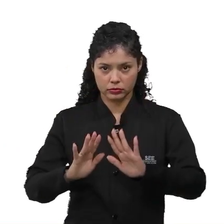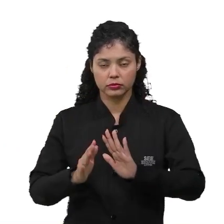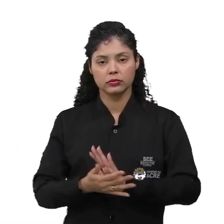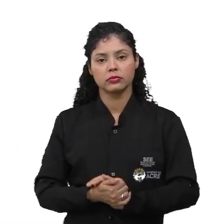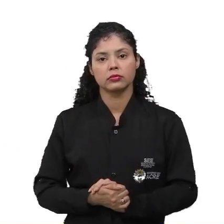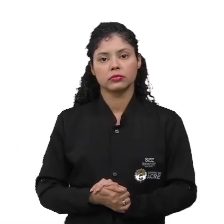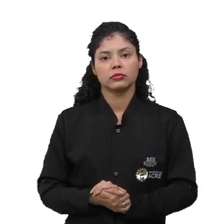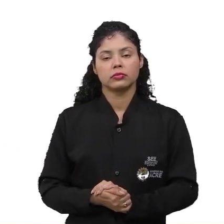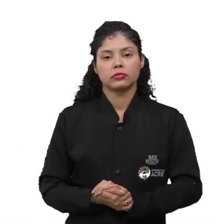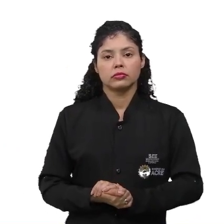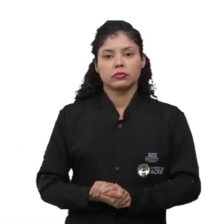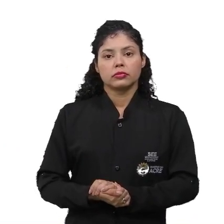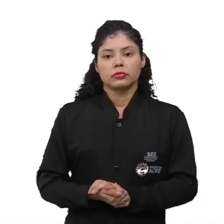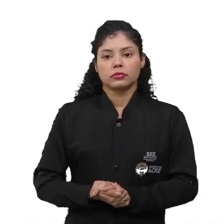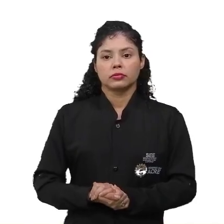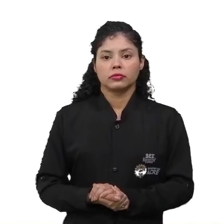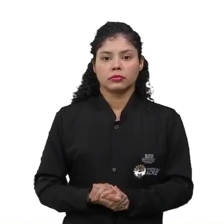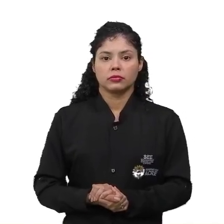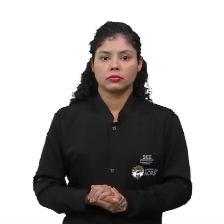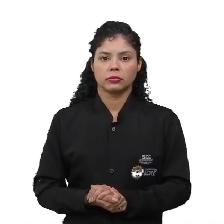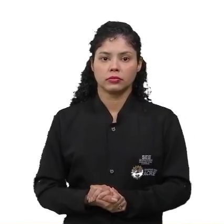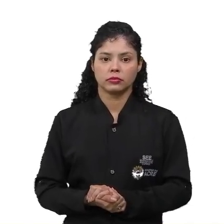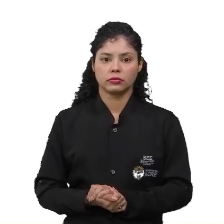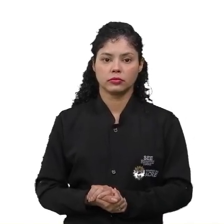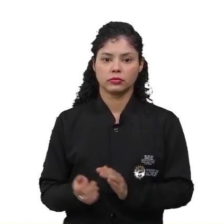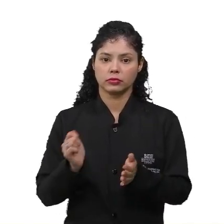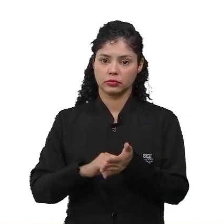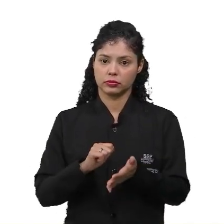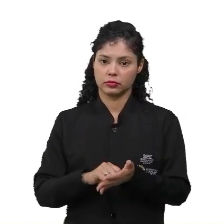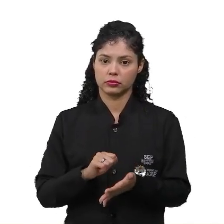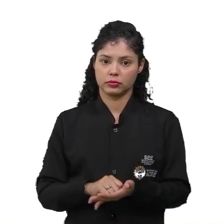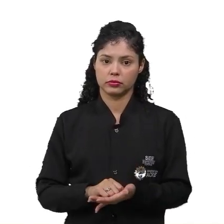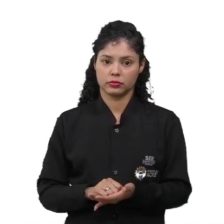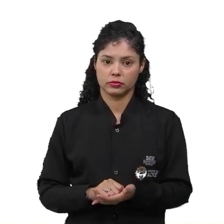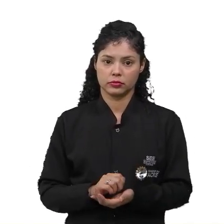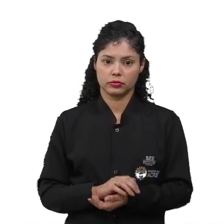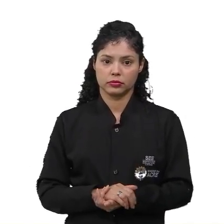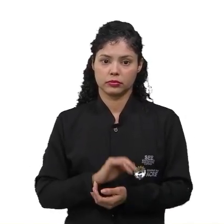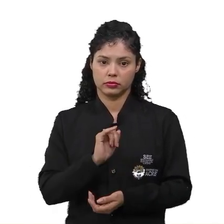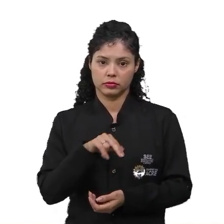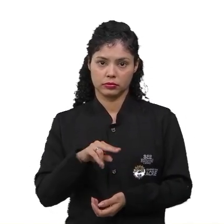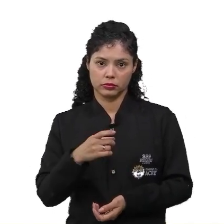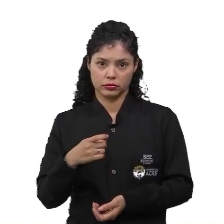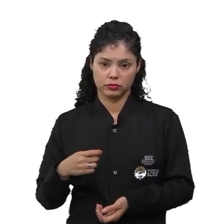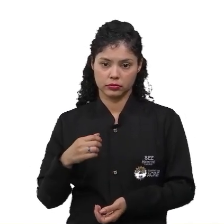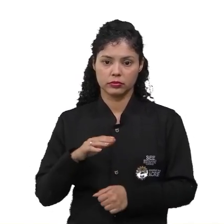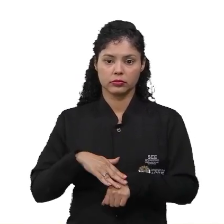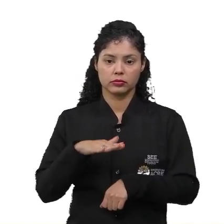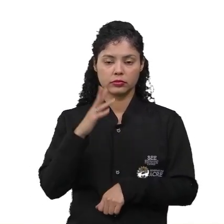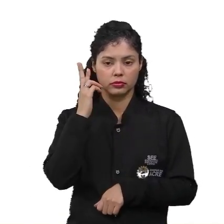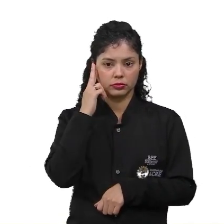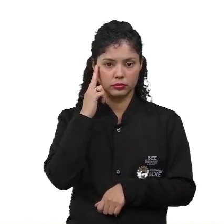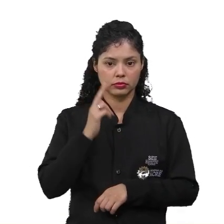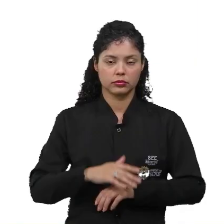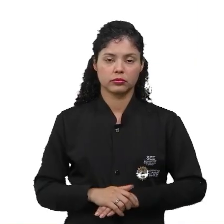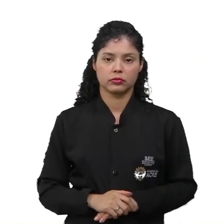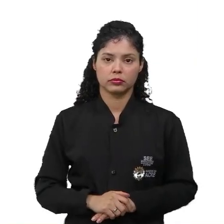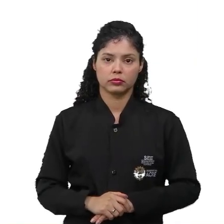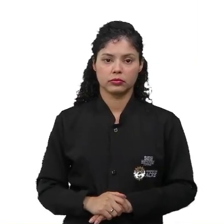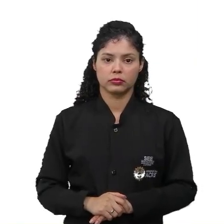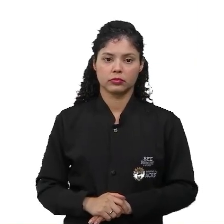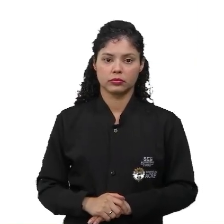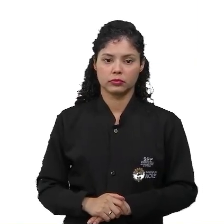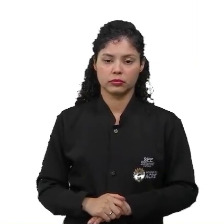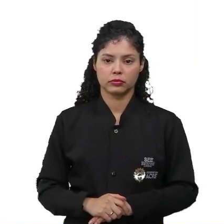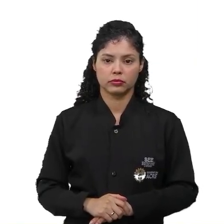Então, em vez de você escrever assim, escreva assim, que é o mais comum. Agora